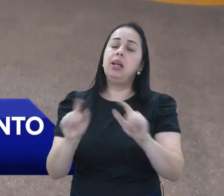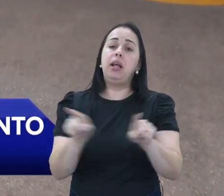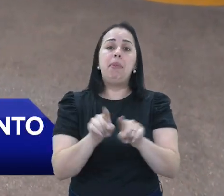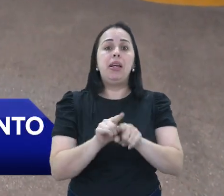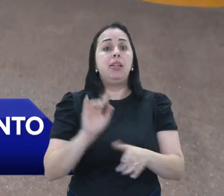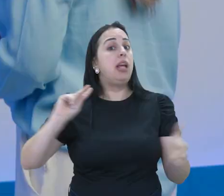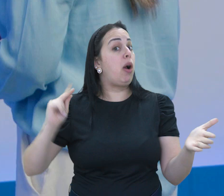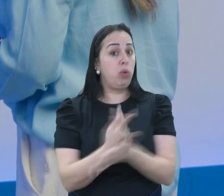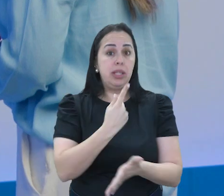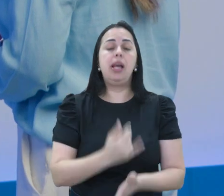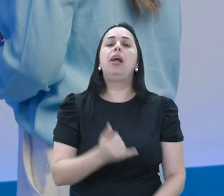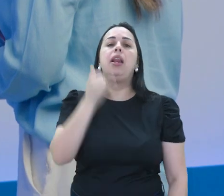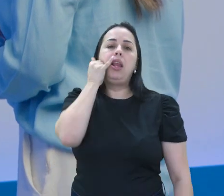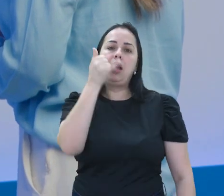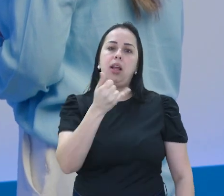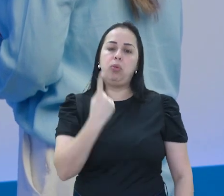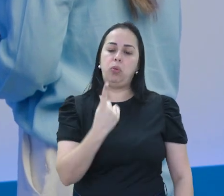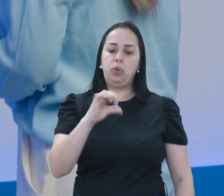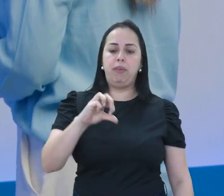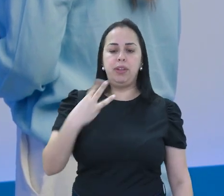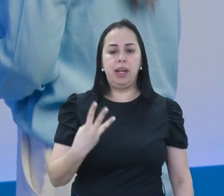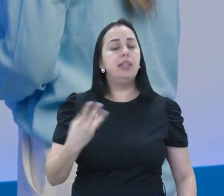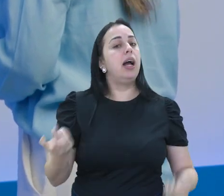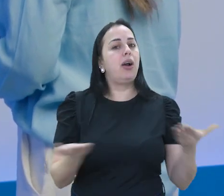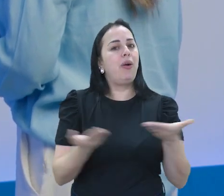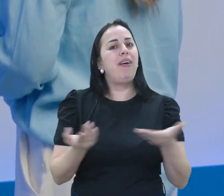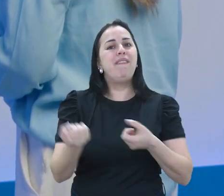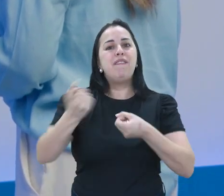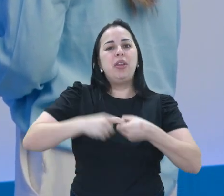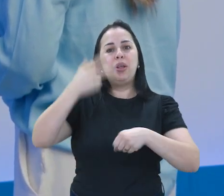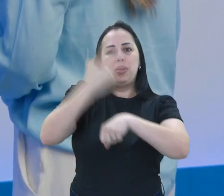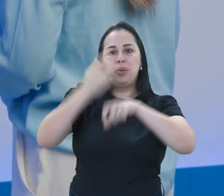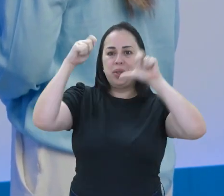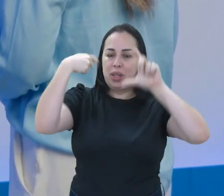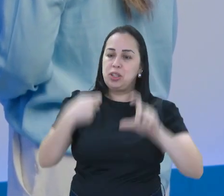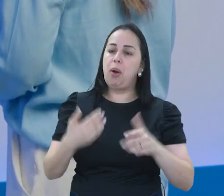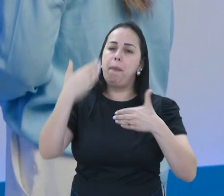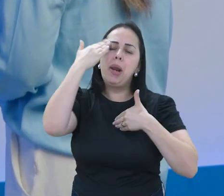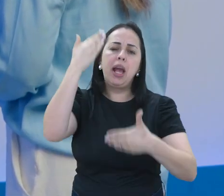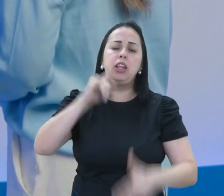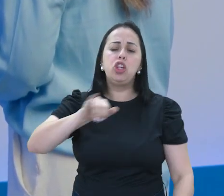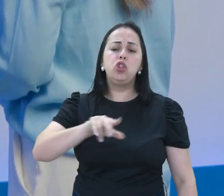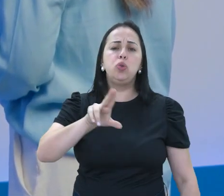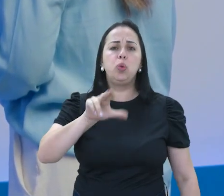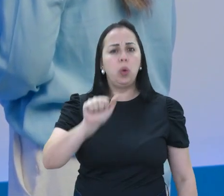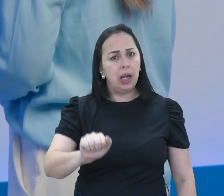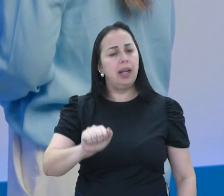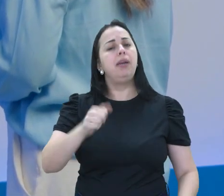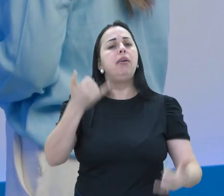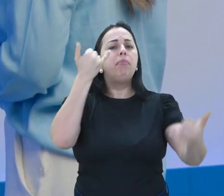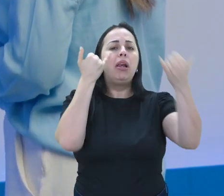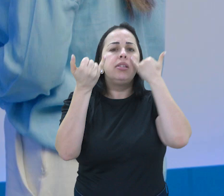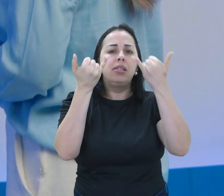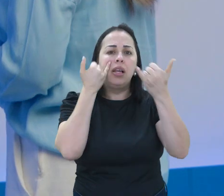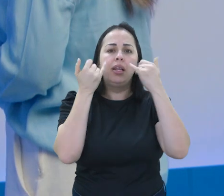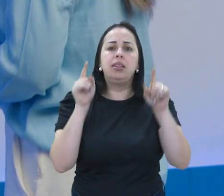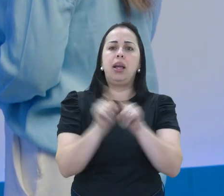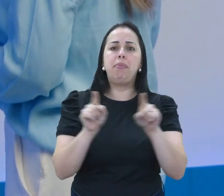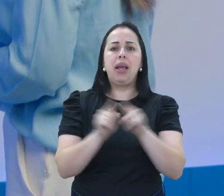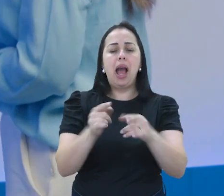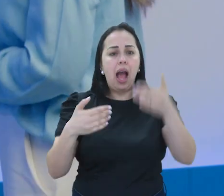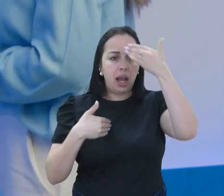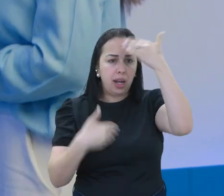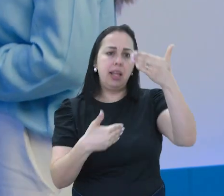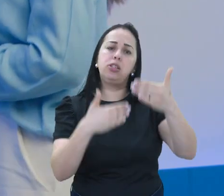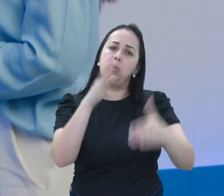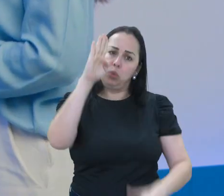no 193 caso aconteça algum afogamento. Volto com você no estúdio. É isso, Júlia, muito obrigada, viu, pelas informações. Agradeça